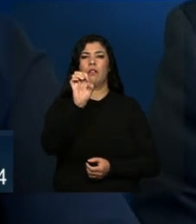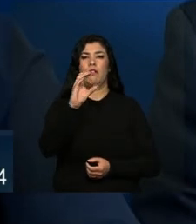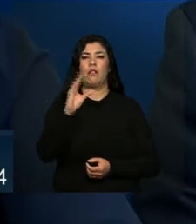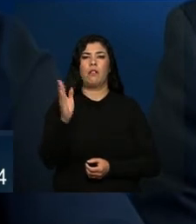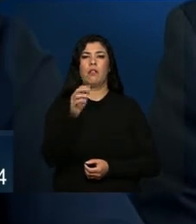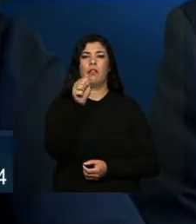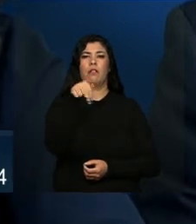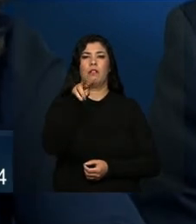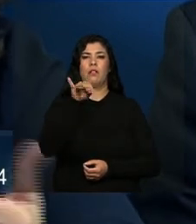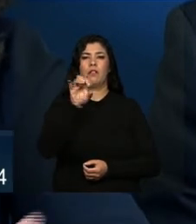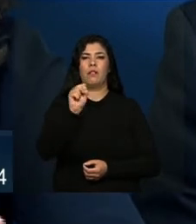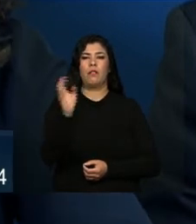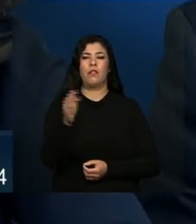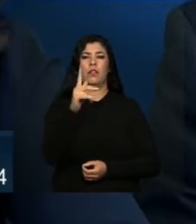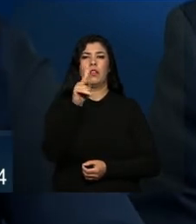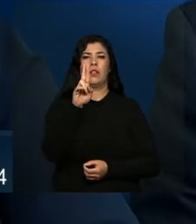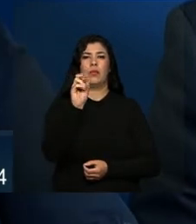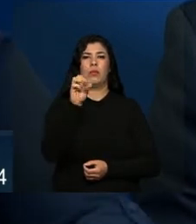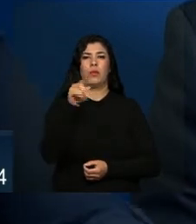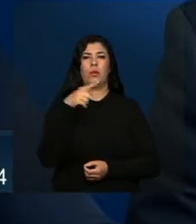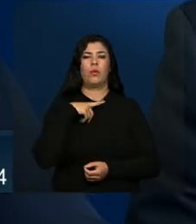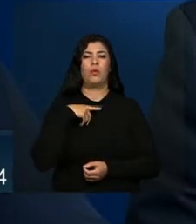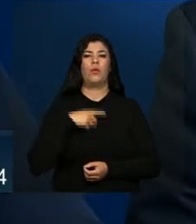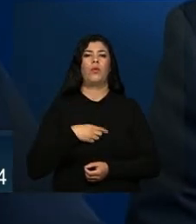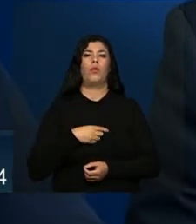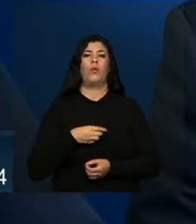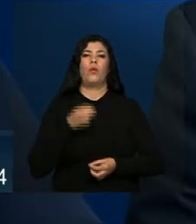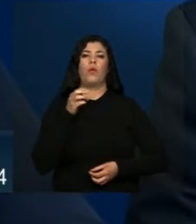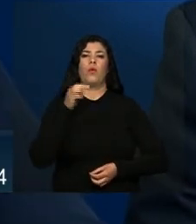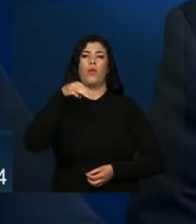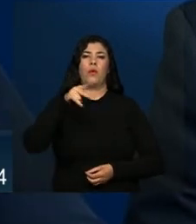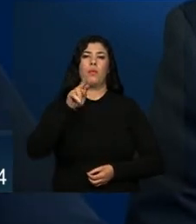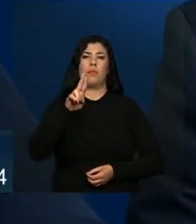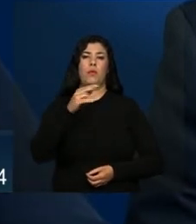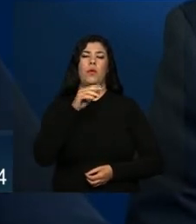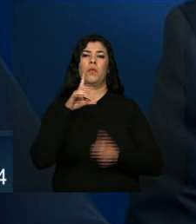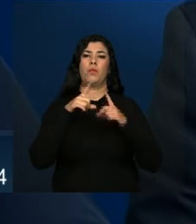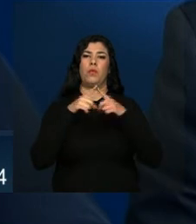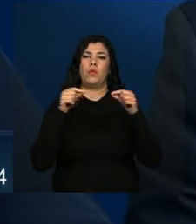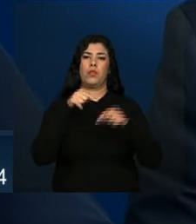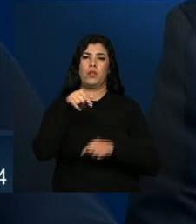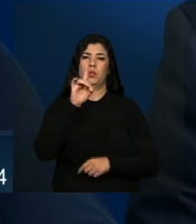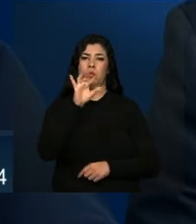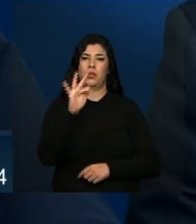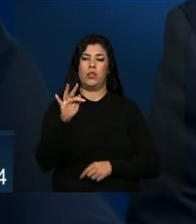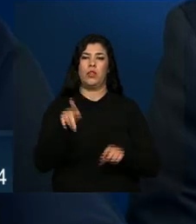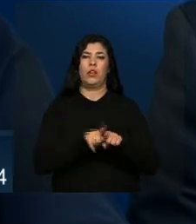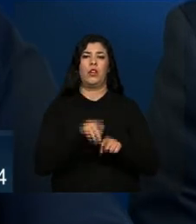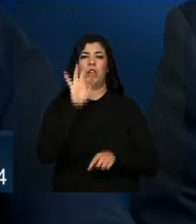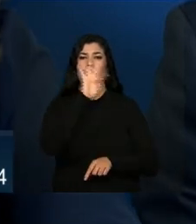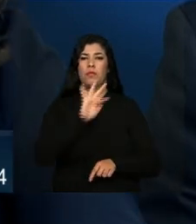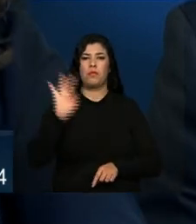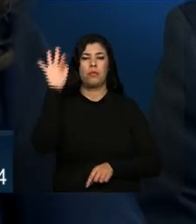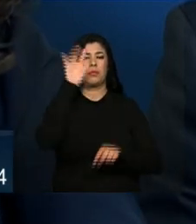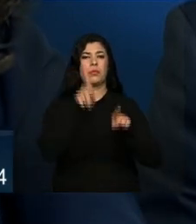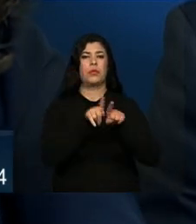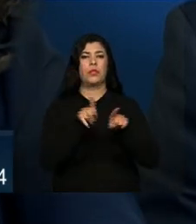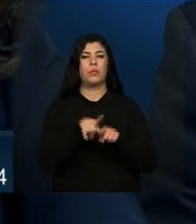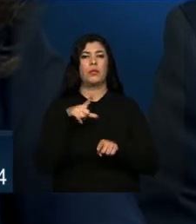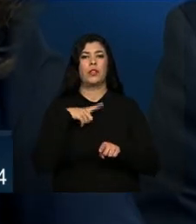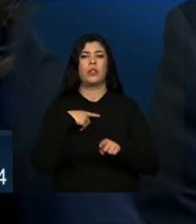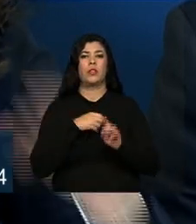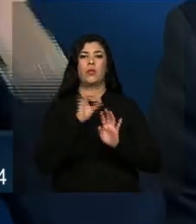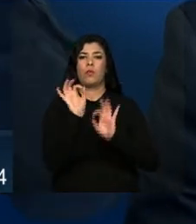é o Ministério Público do Distrito Federal ao Ministério Público de São Paulo no estado Federal nós editamos uma